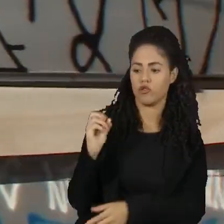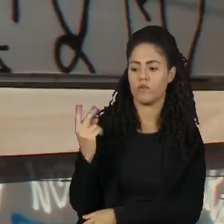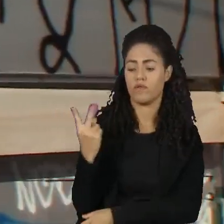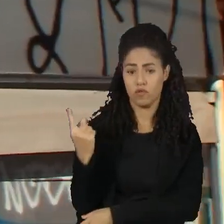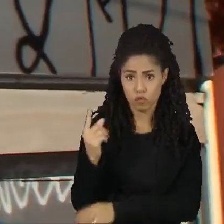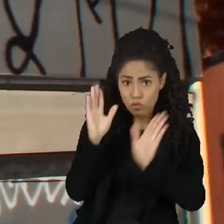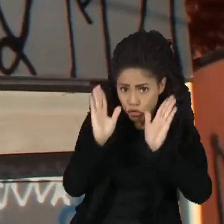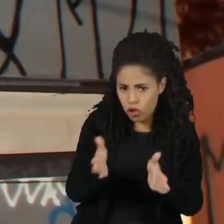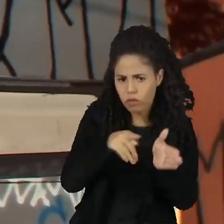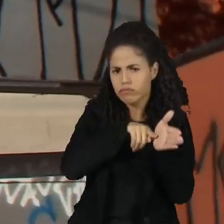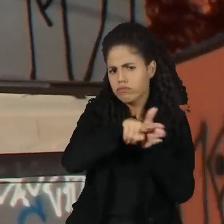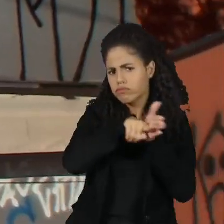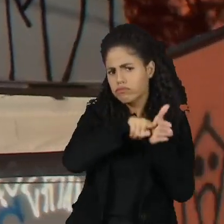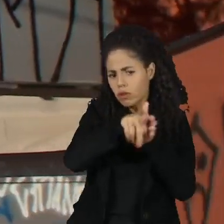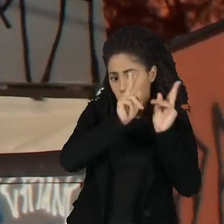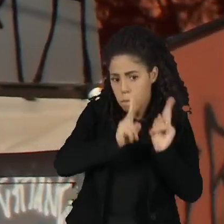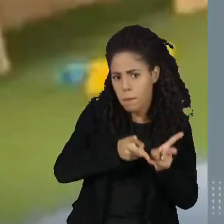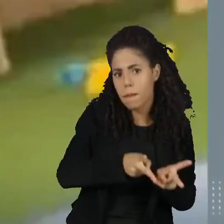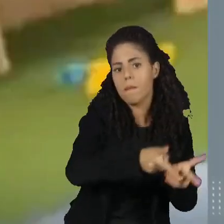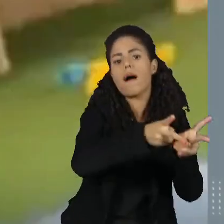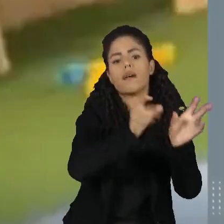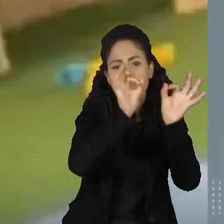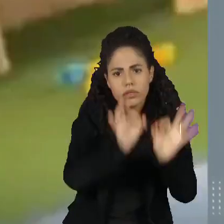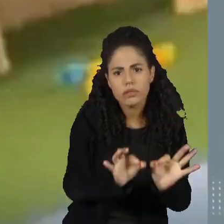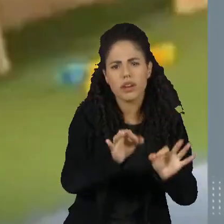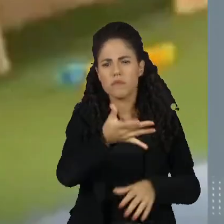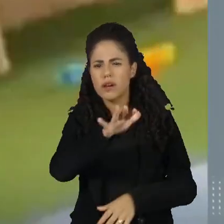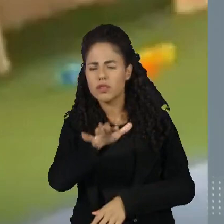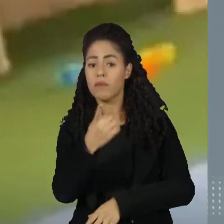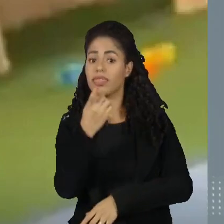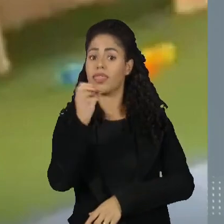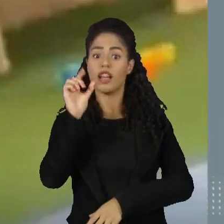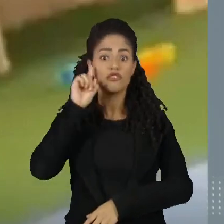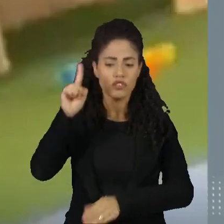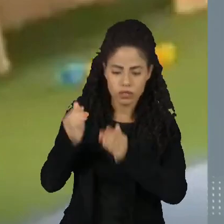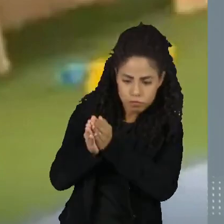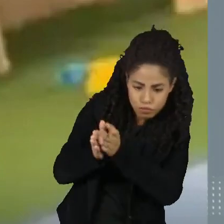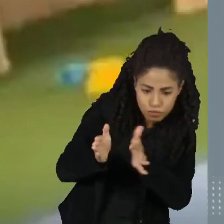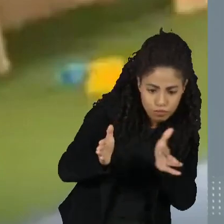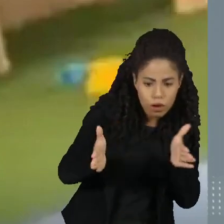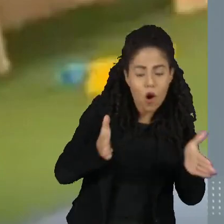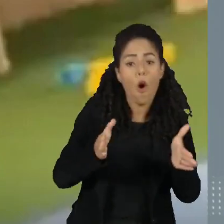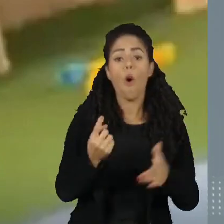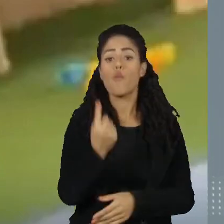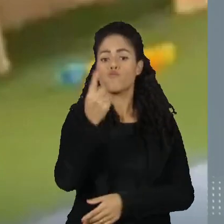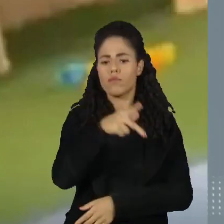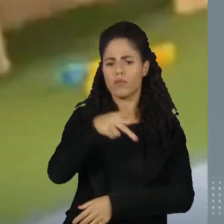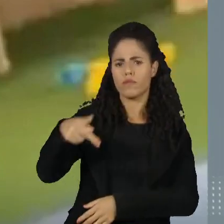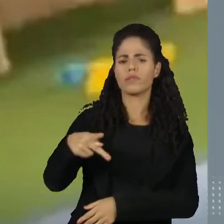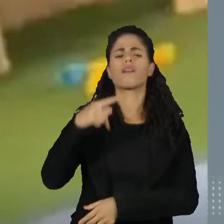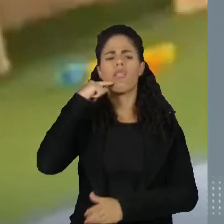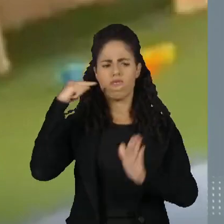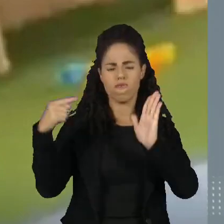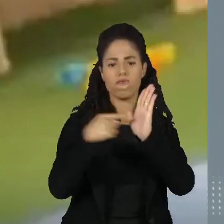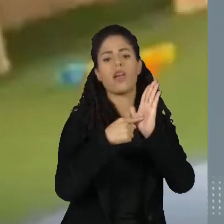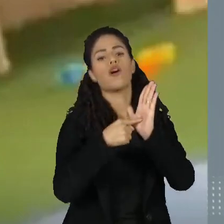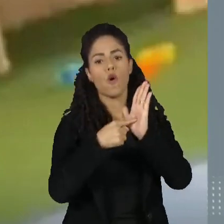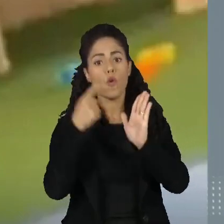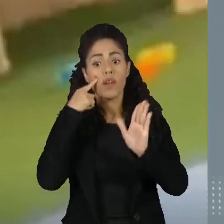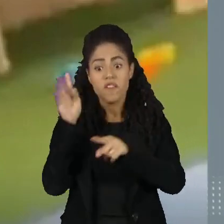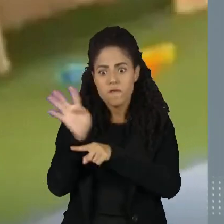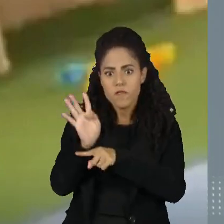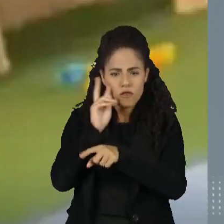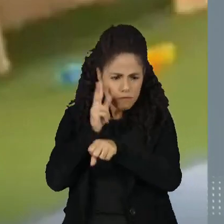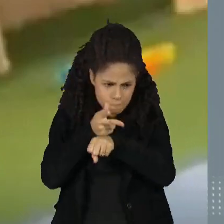a investigação seguiu adiante a pouco mais de 10 dias após uma professora prestar denúncia com vídeos